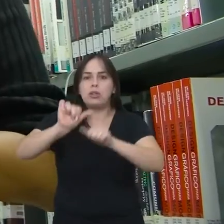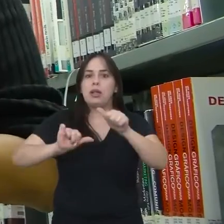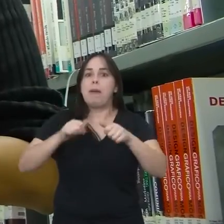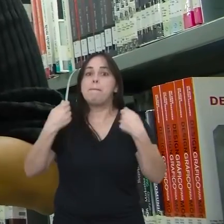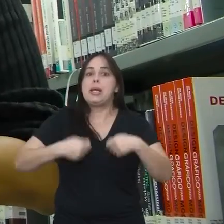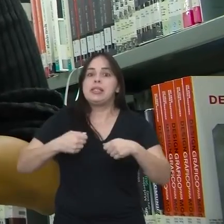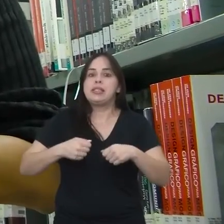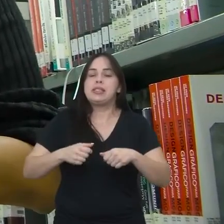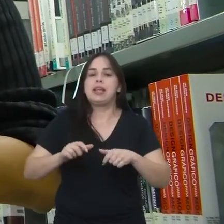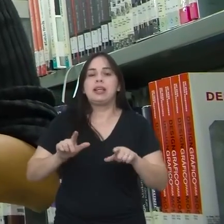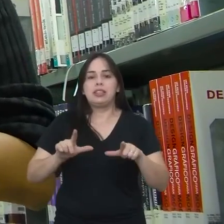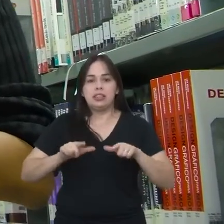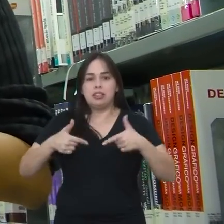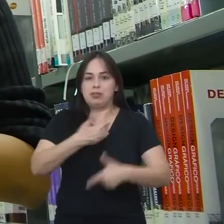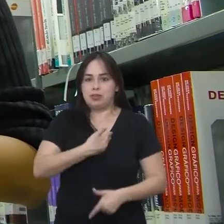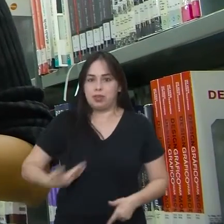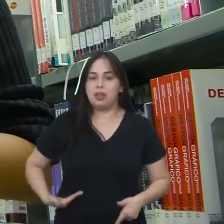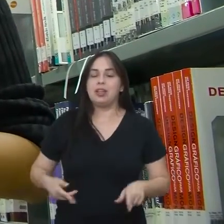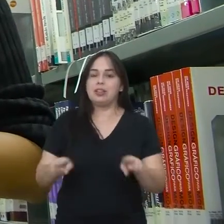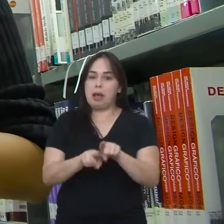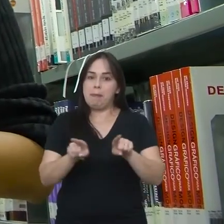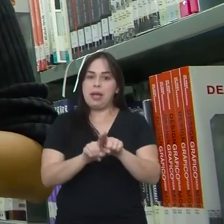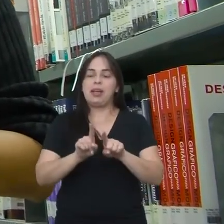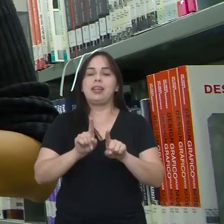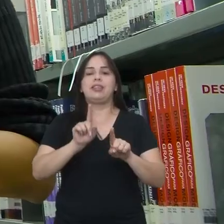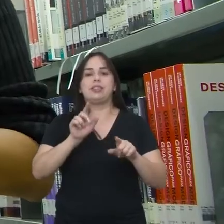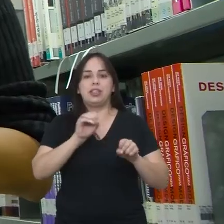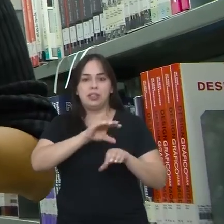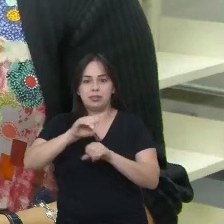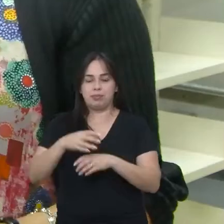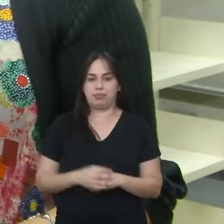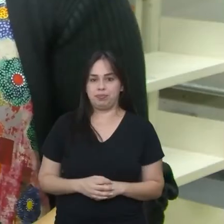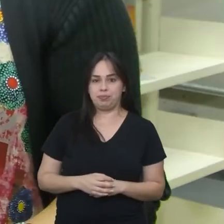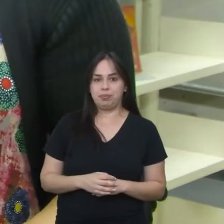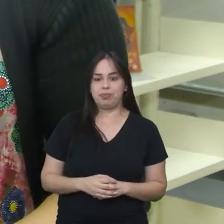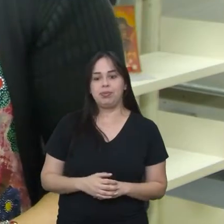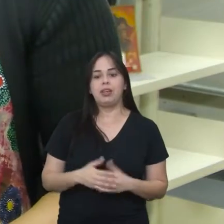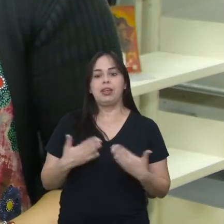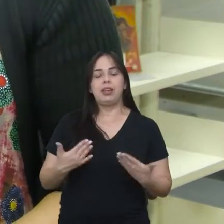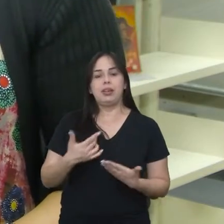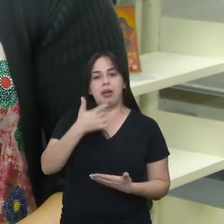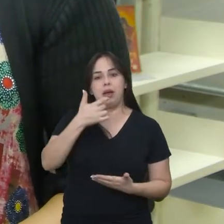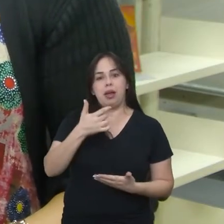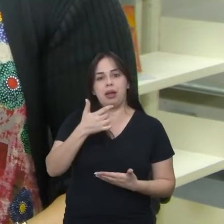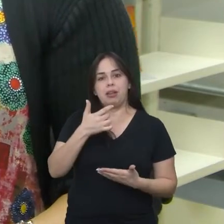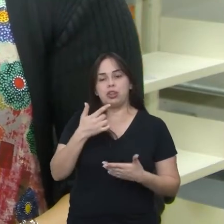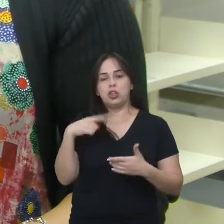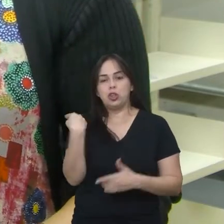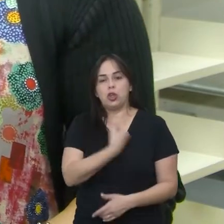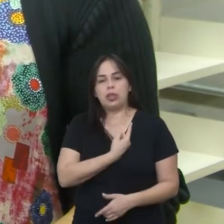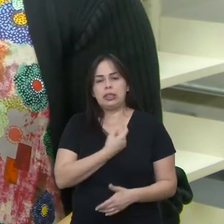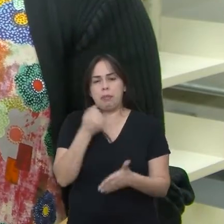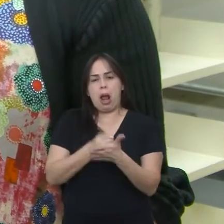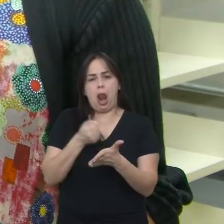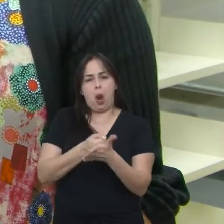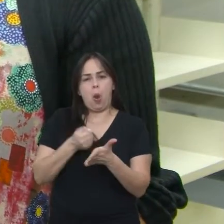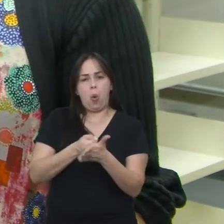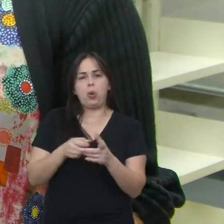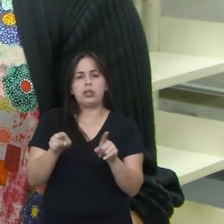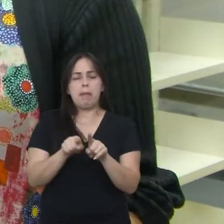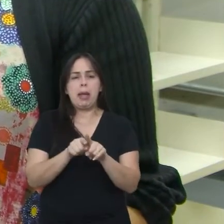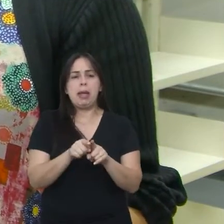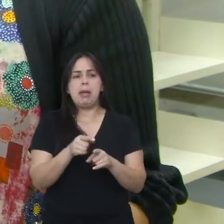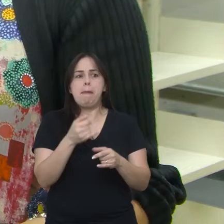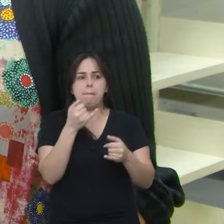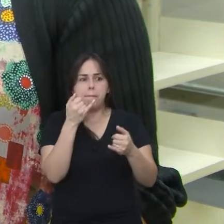deve acontecer por meio de políticas públicas e educação. Eu preciso do registro. Então, eu acho que a gente tem uma